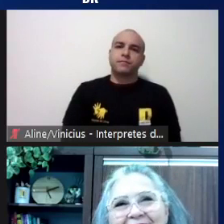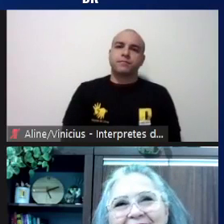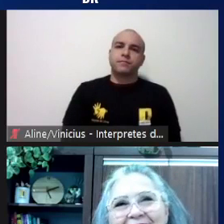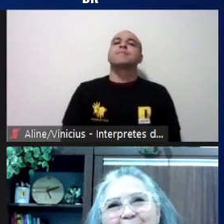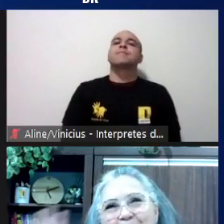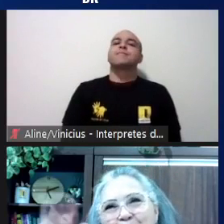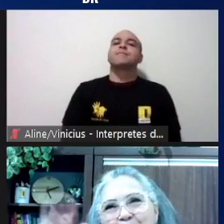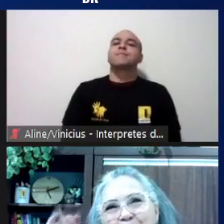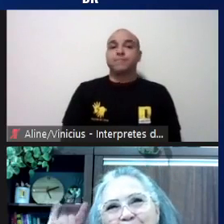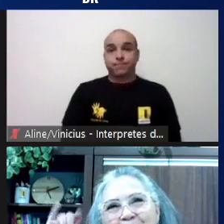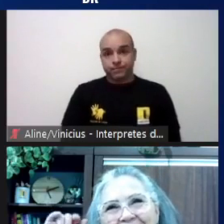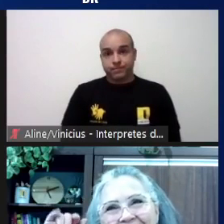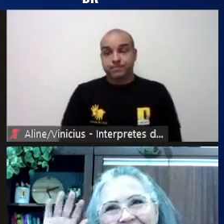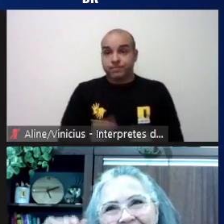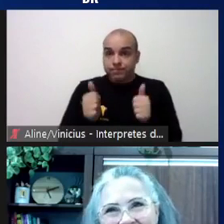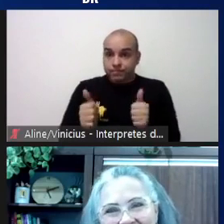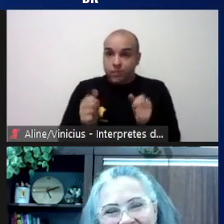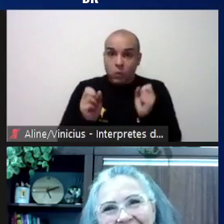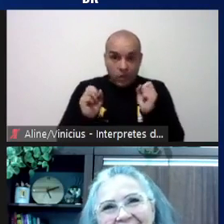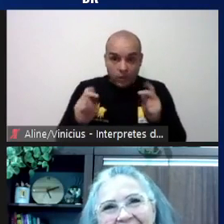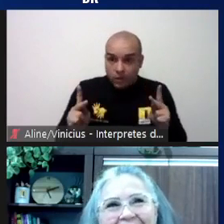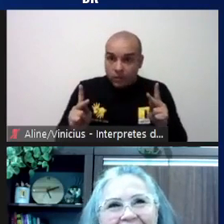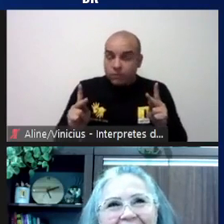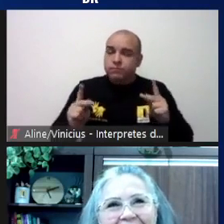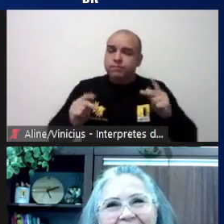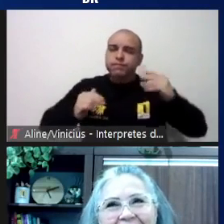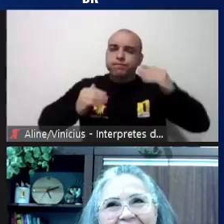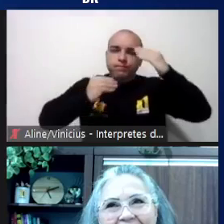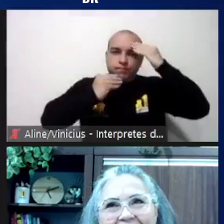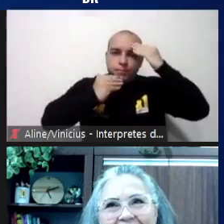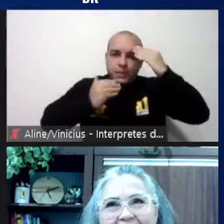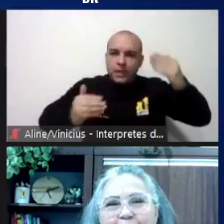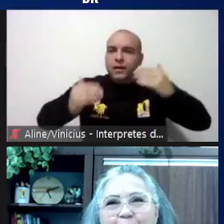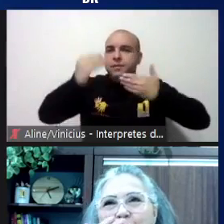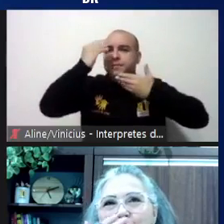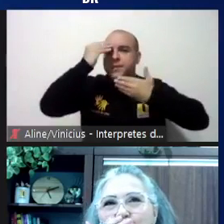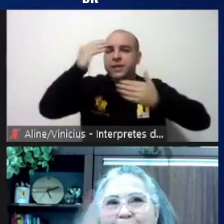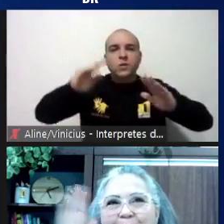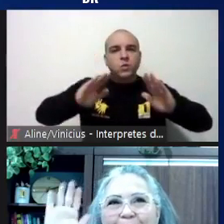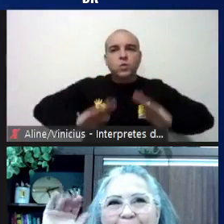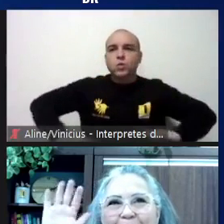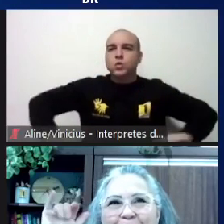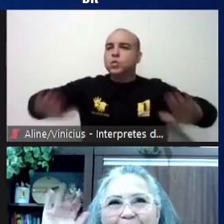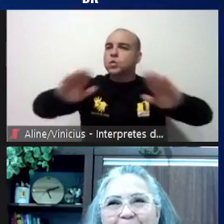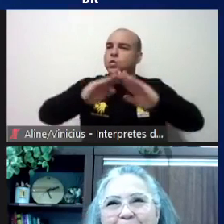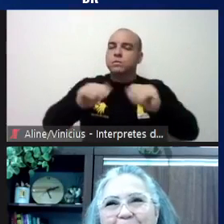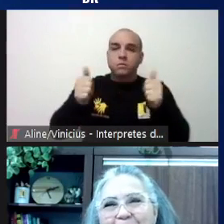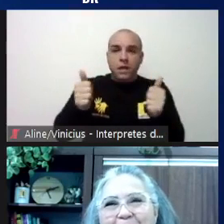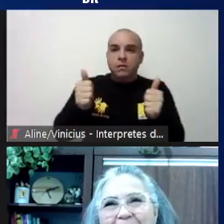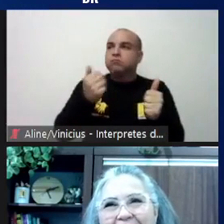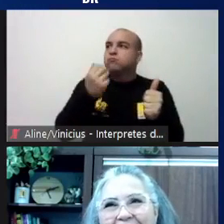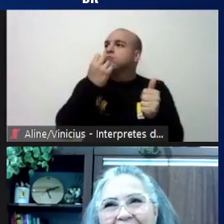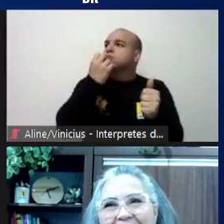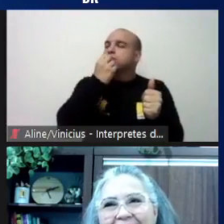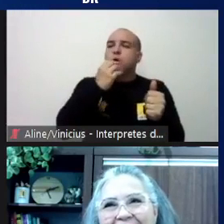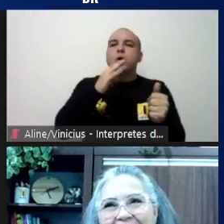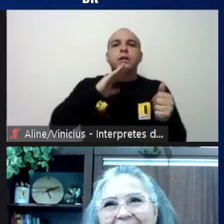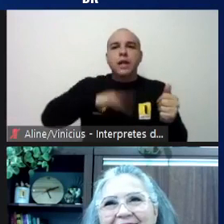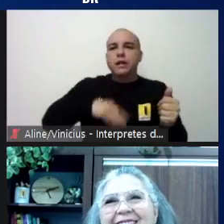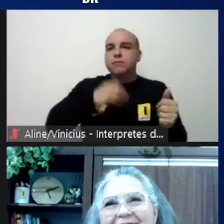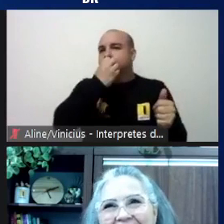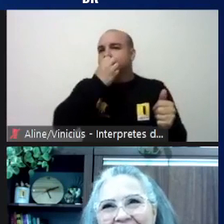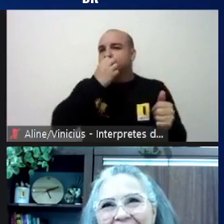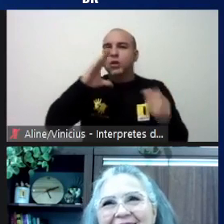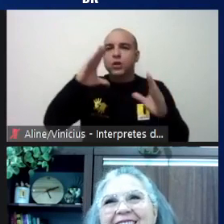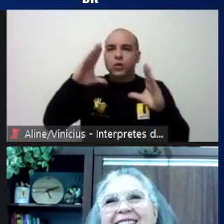bem? Eu acho que eu falei tudo. Muito obrigada. Um abraço a todos. Espero que tenham aproveitado tanto quanto nós aqui